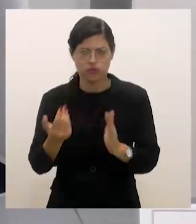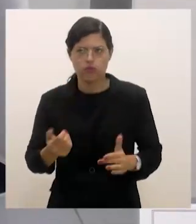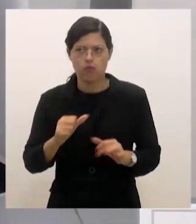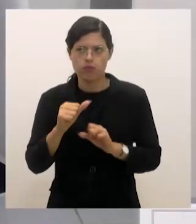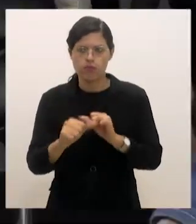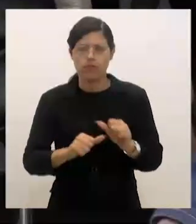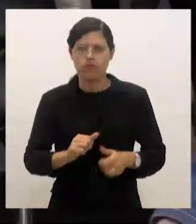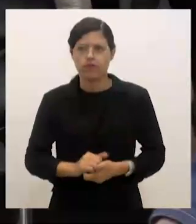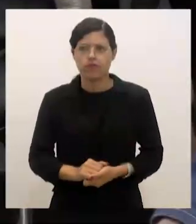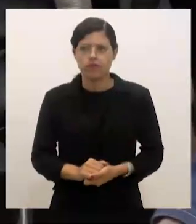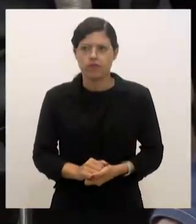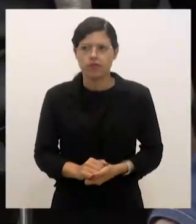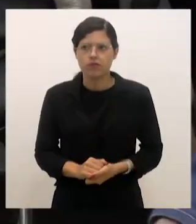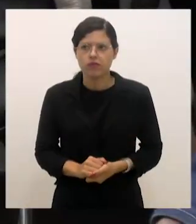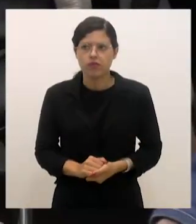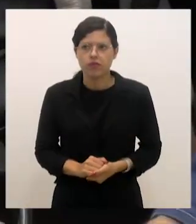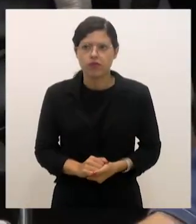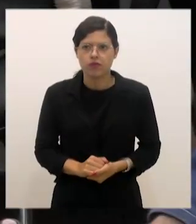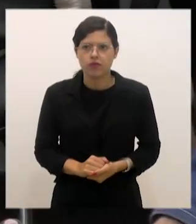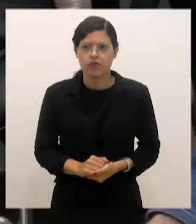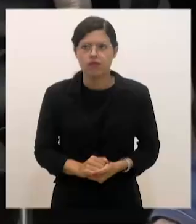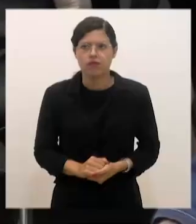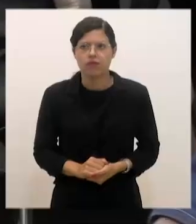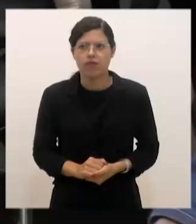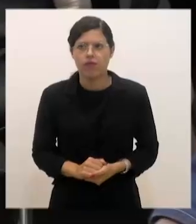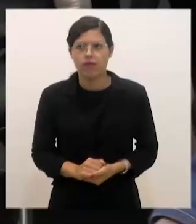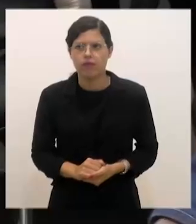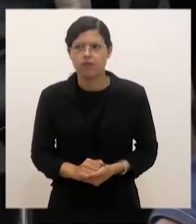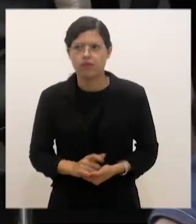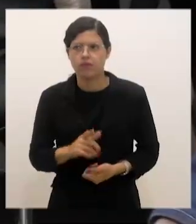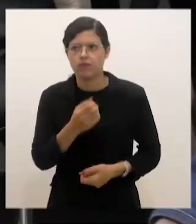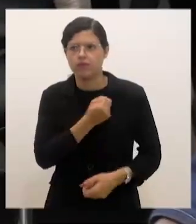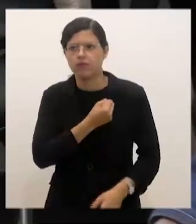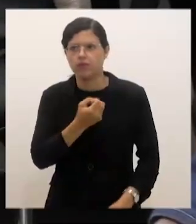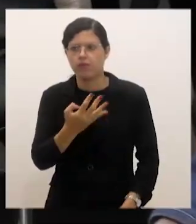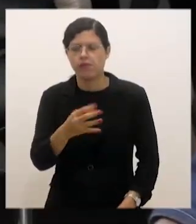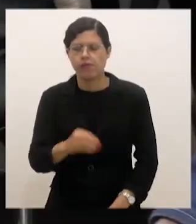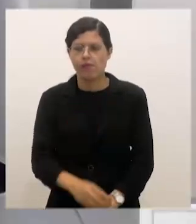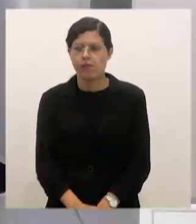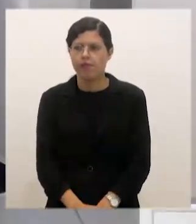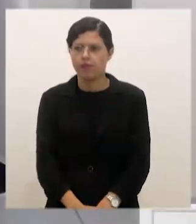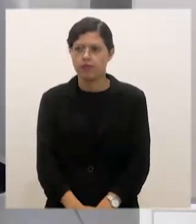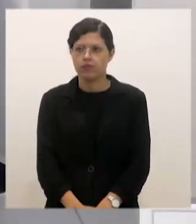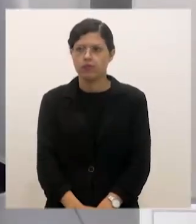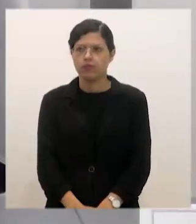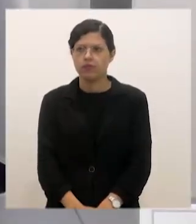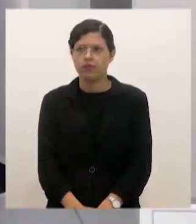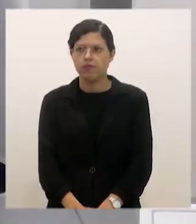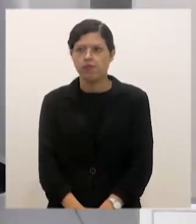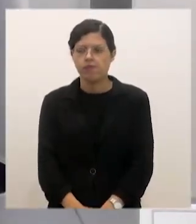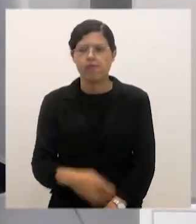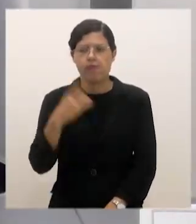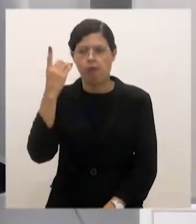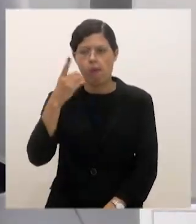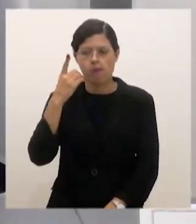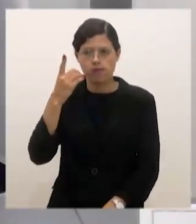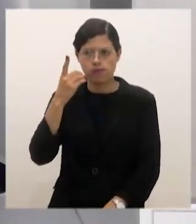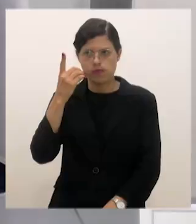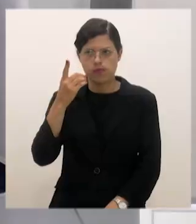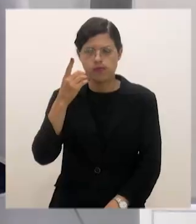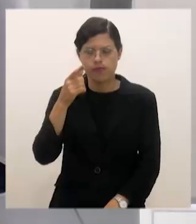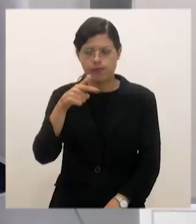hora. Qual é o item da pauta? É o 40. Então eu vou... Presidente. Deputado Quiloploc. Eu só